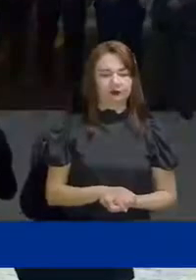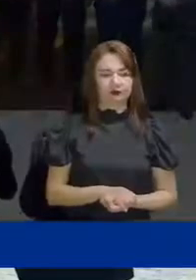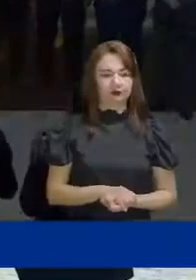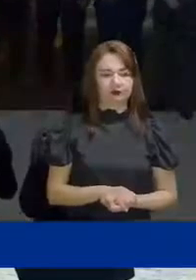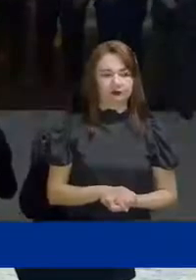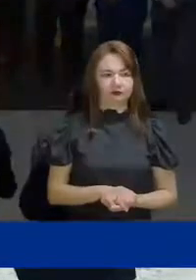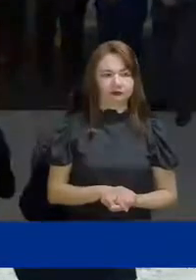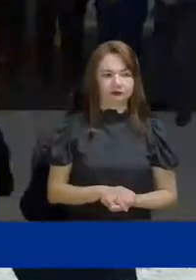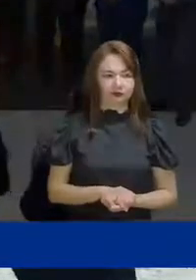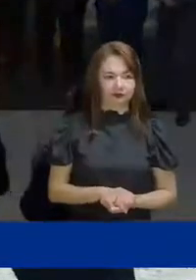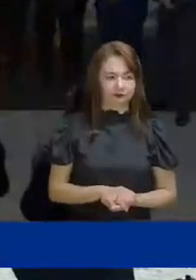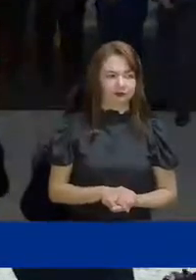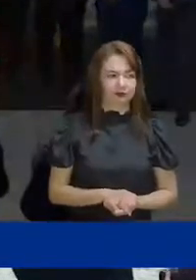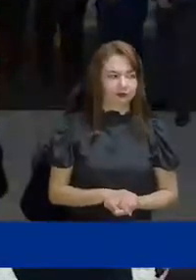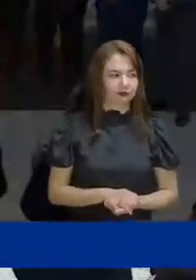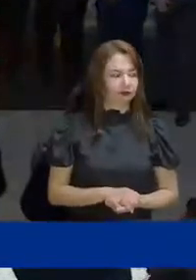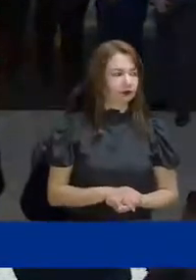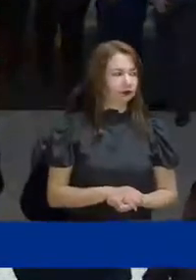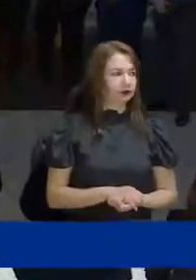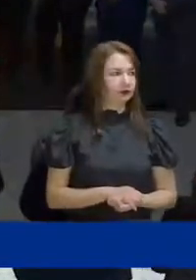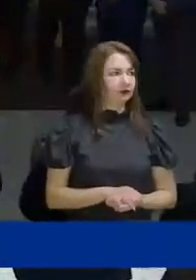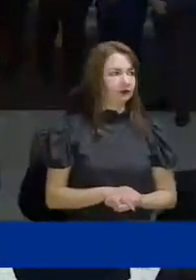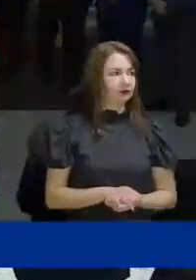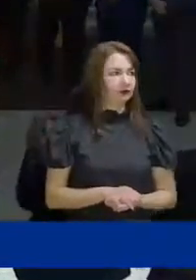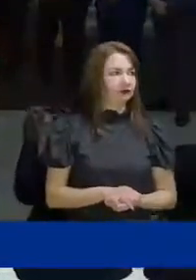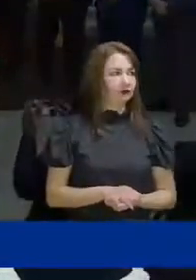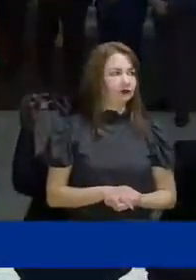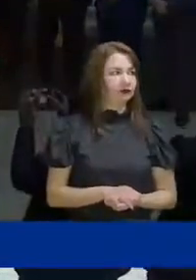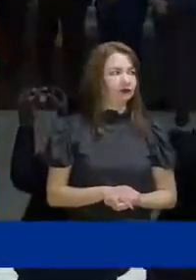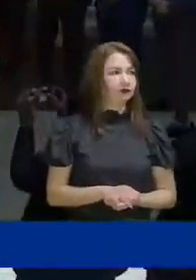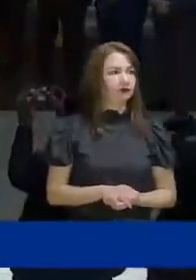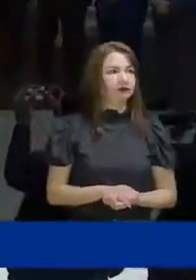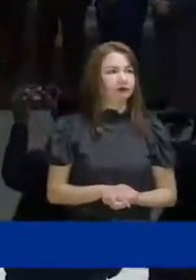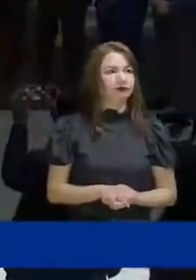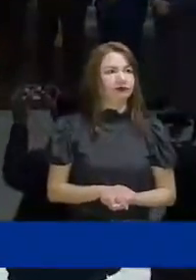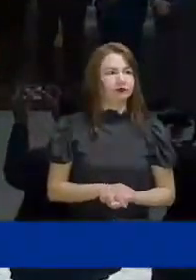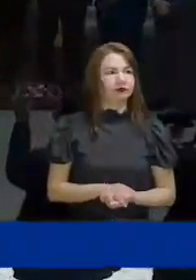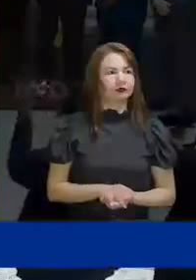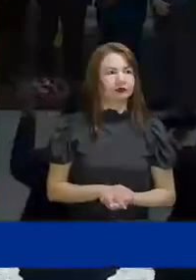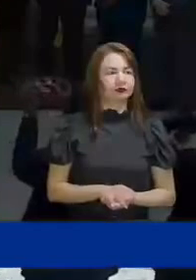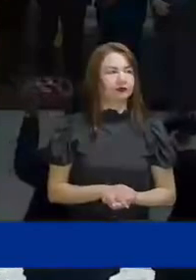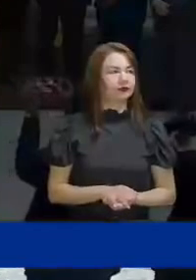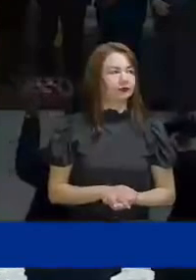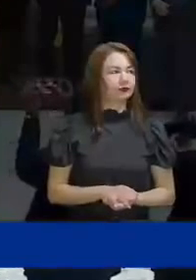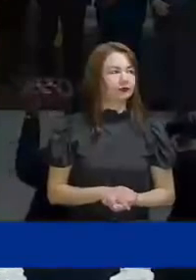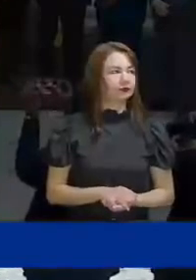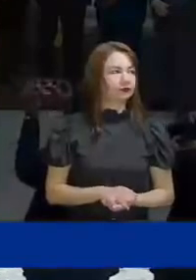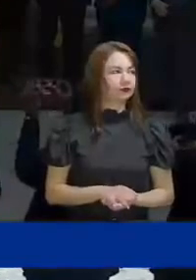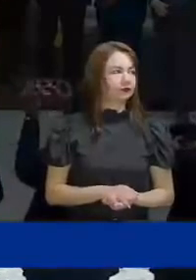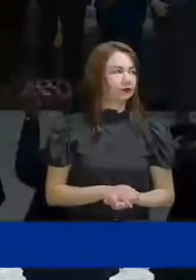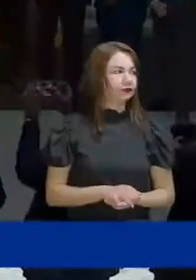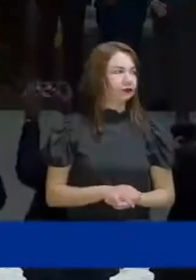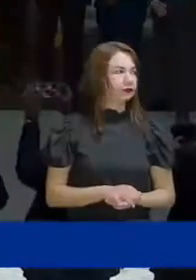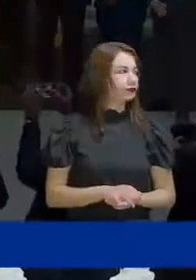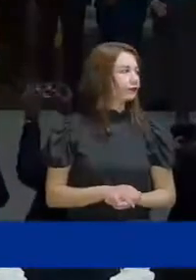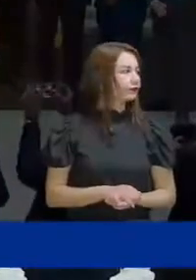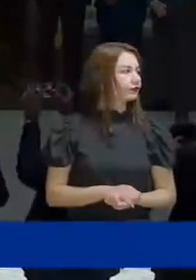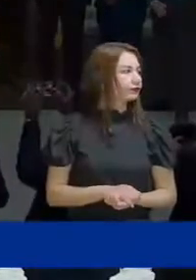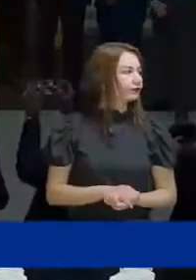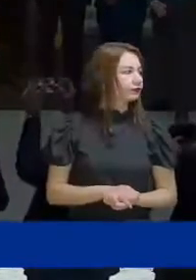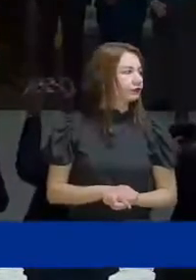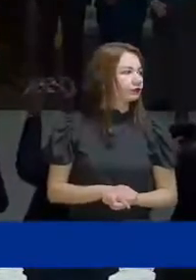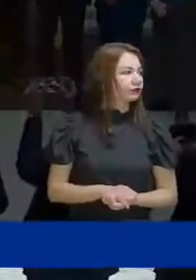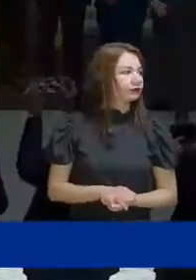Os presidentes dos tribunais eleitorais se posicionam para a foto.